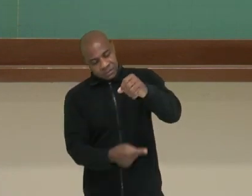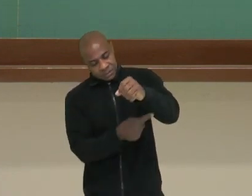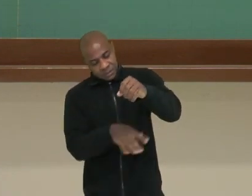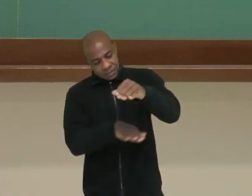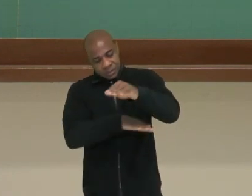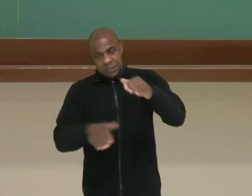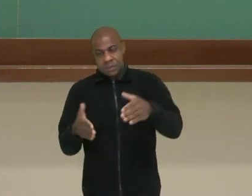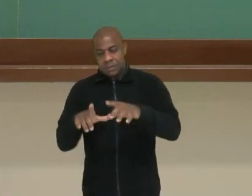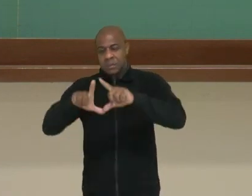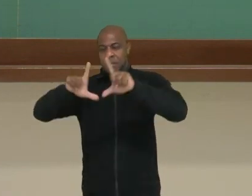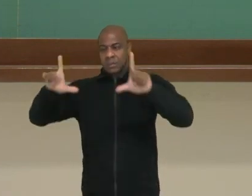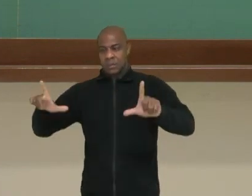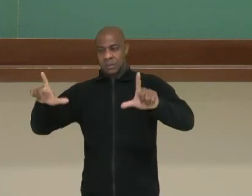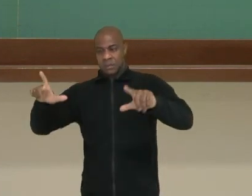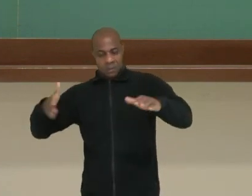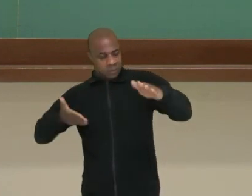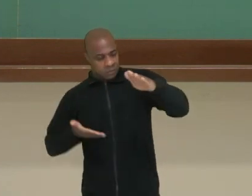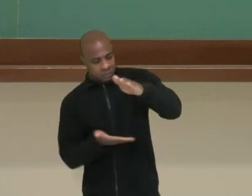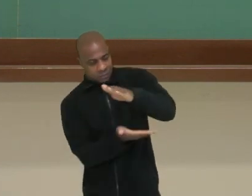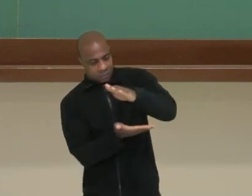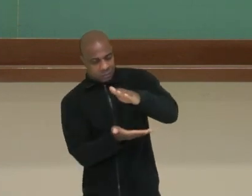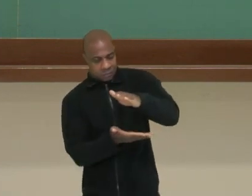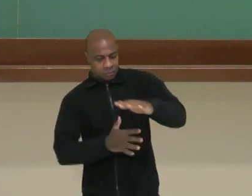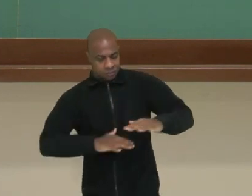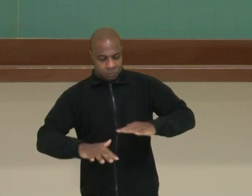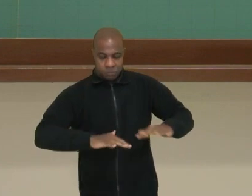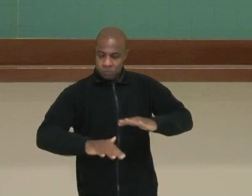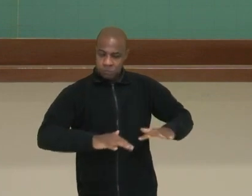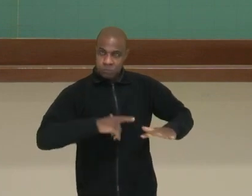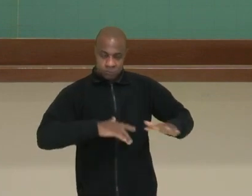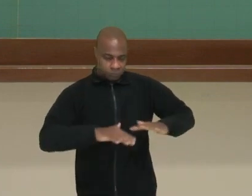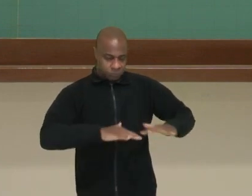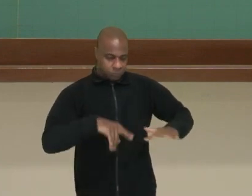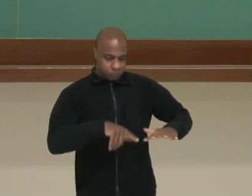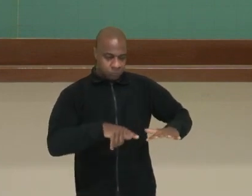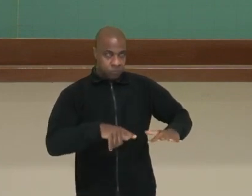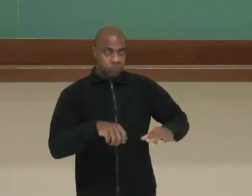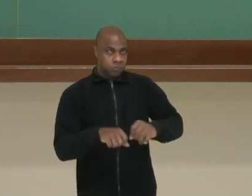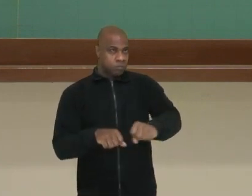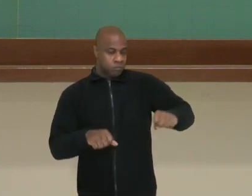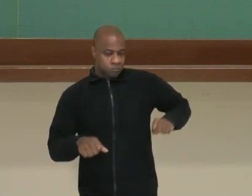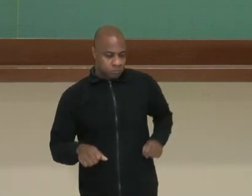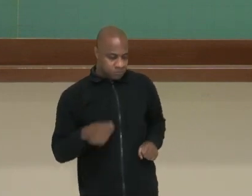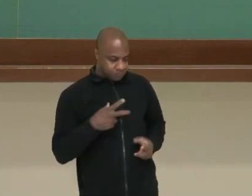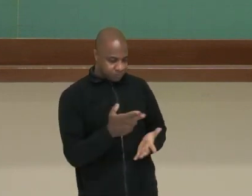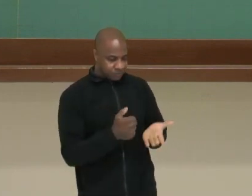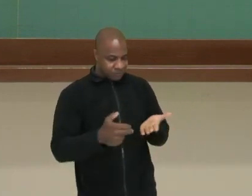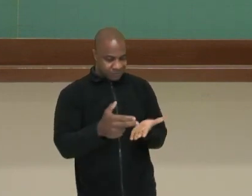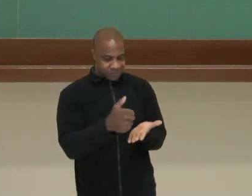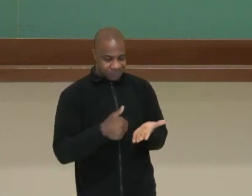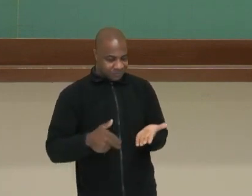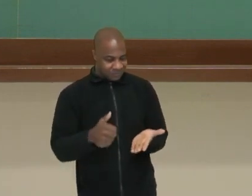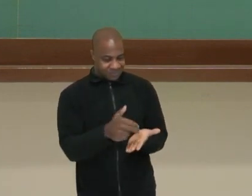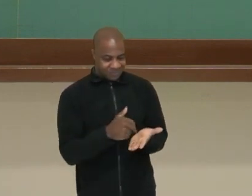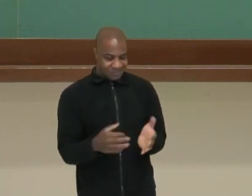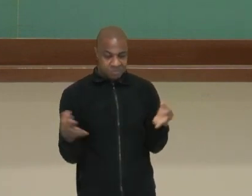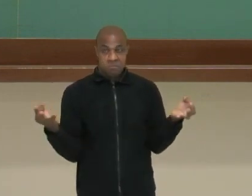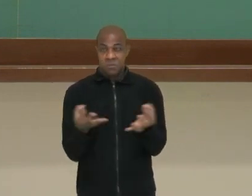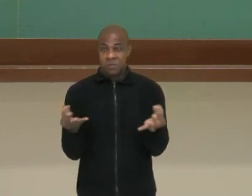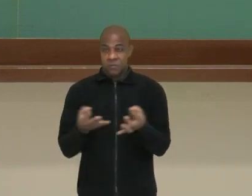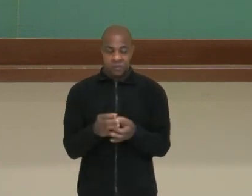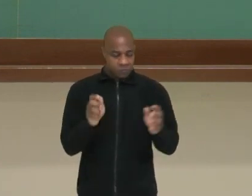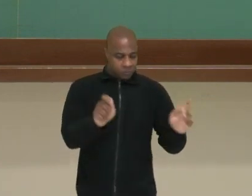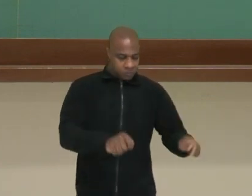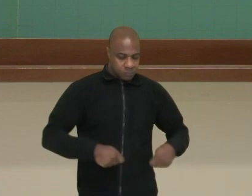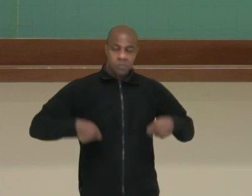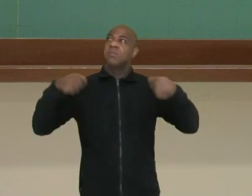filme que reage, né, com a presença do raio-X. Então, quando eu tiro minha mão, vai ficar o desenho de onde o raio-X não atravessou. Vai